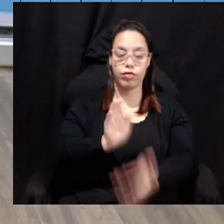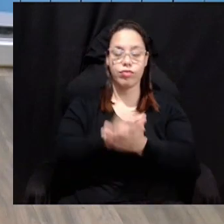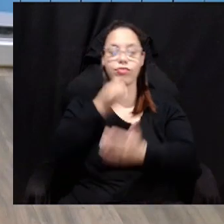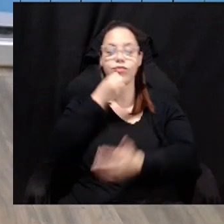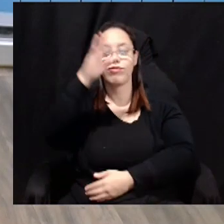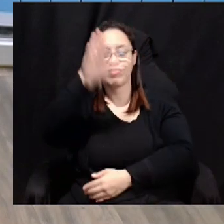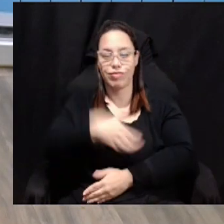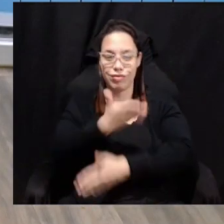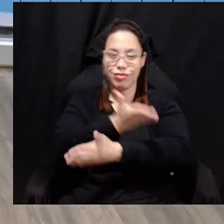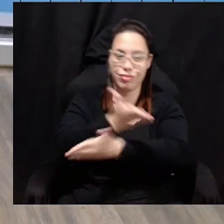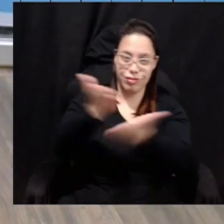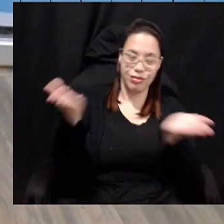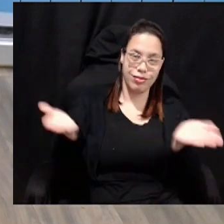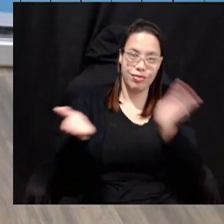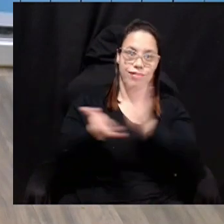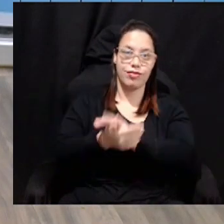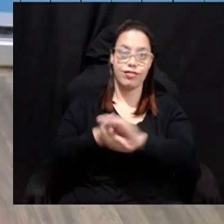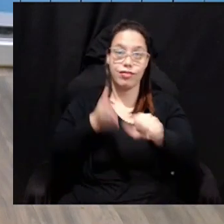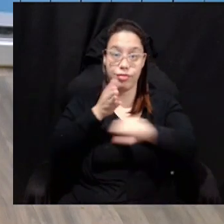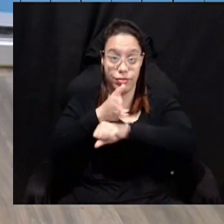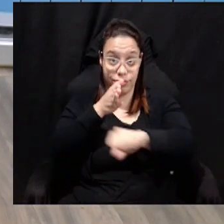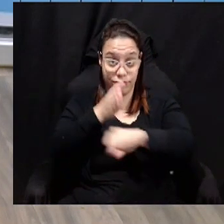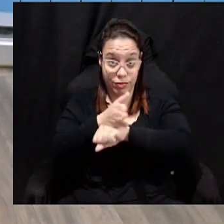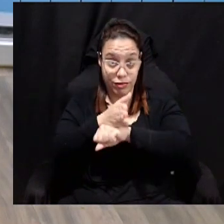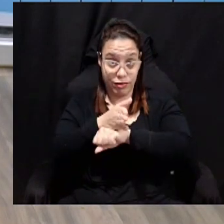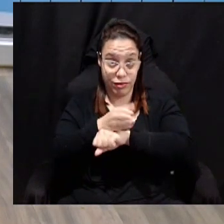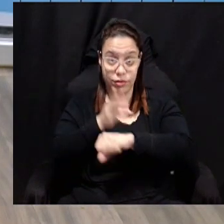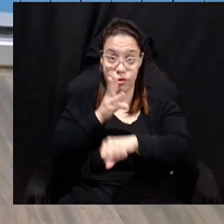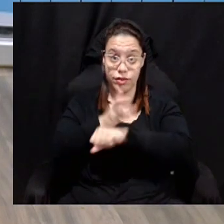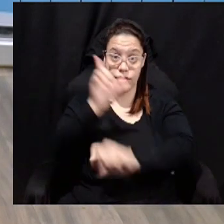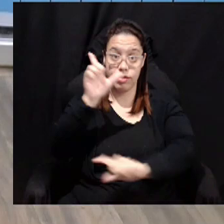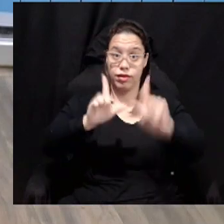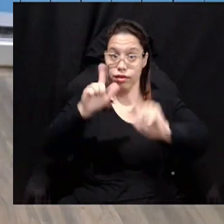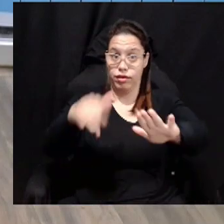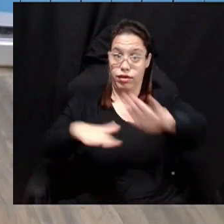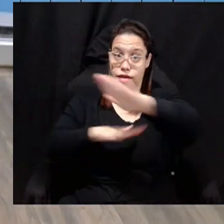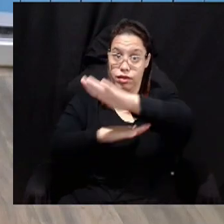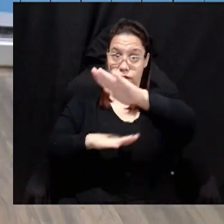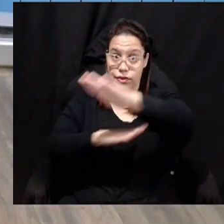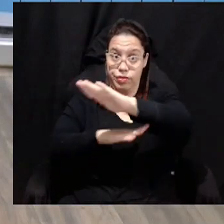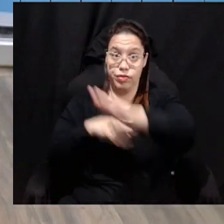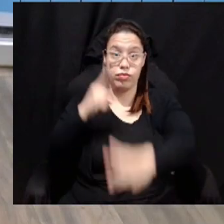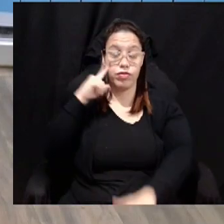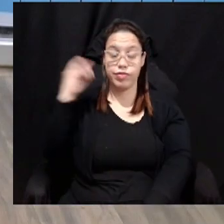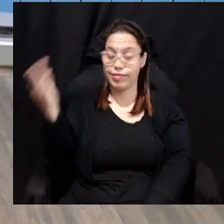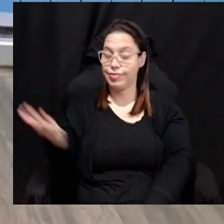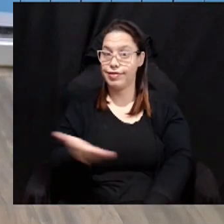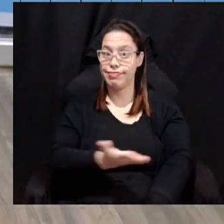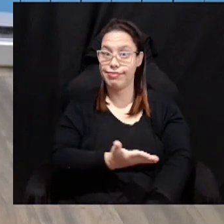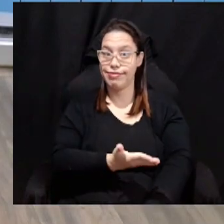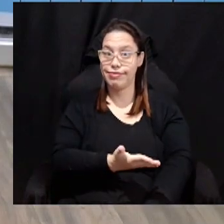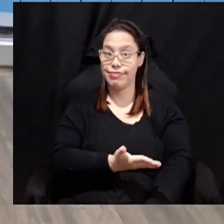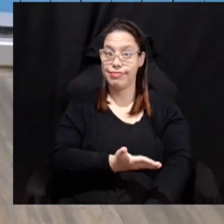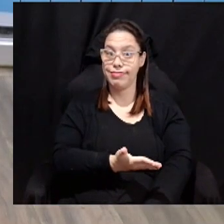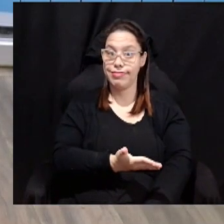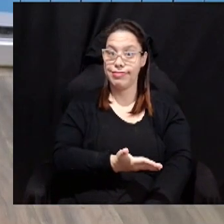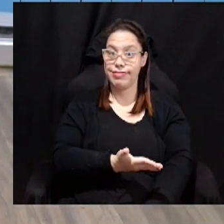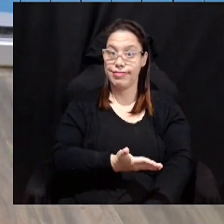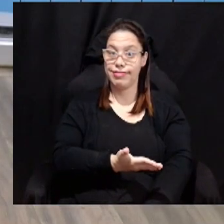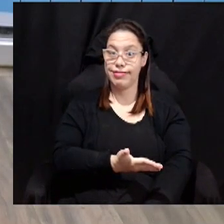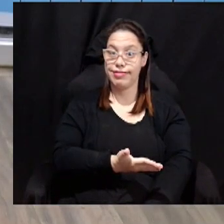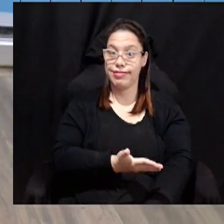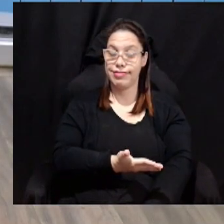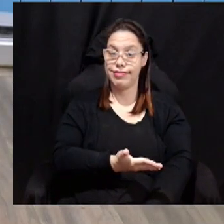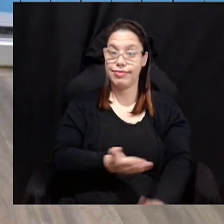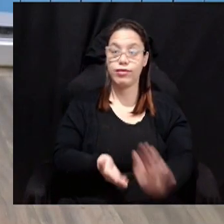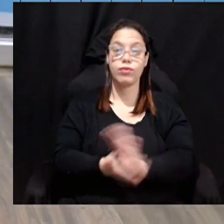você e participe com a gente. O WhatsApp da TV Câmara Campinas é o 19 97829 3776. E